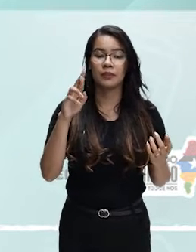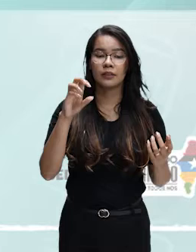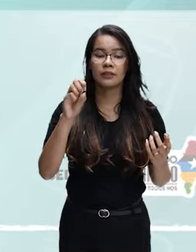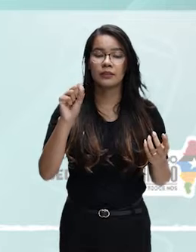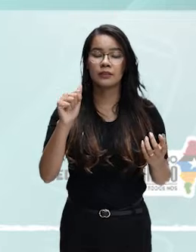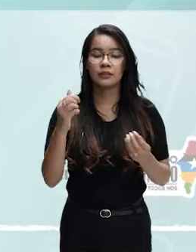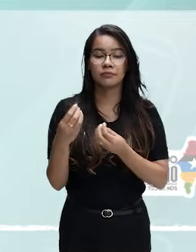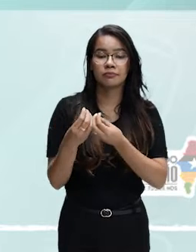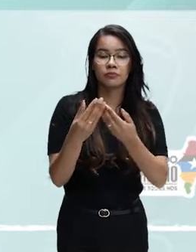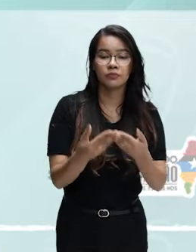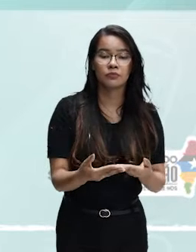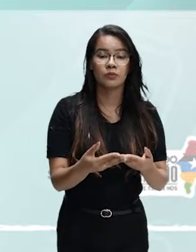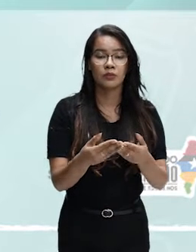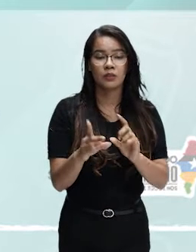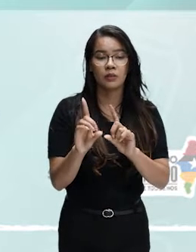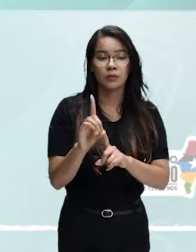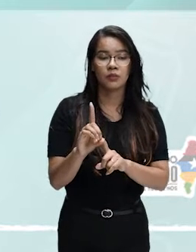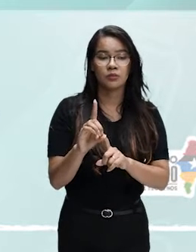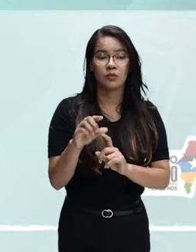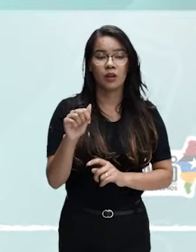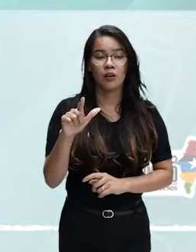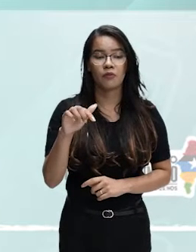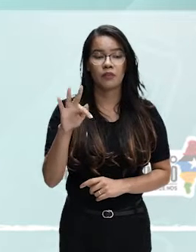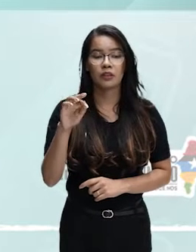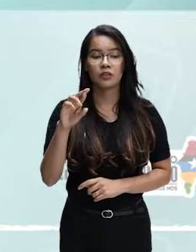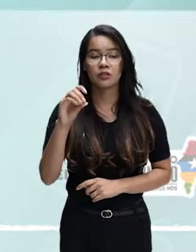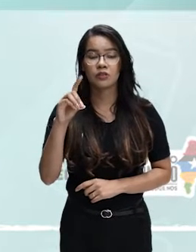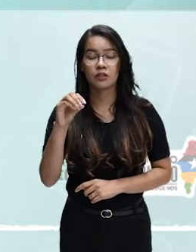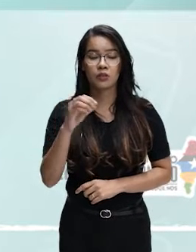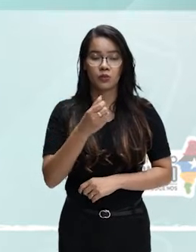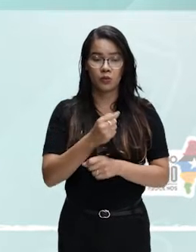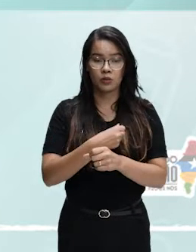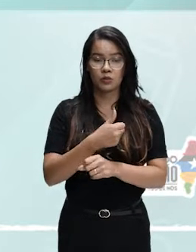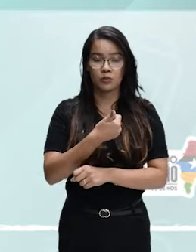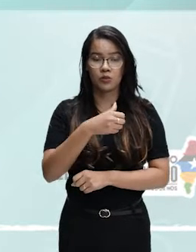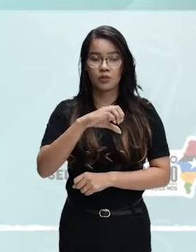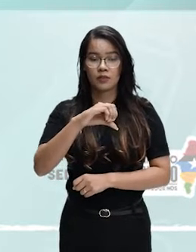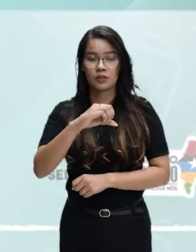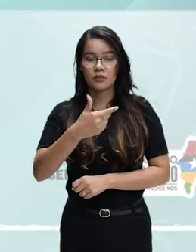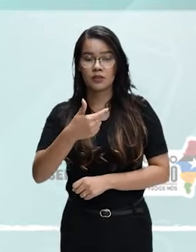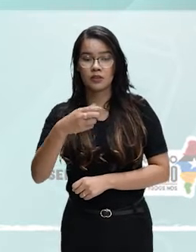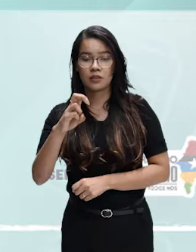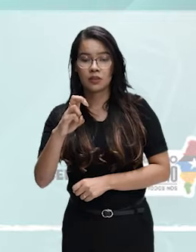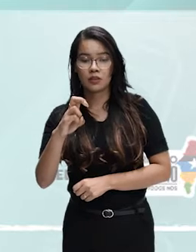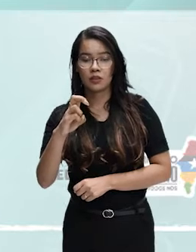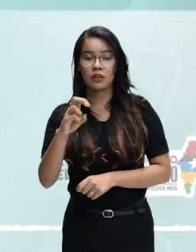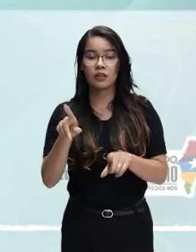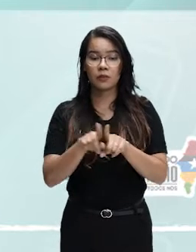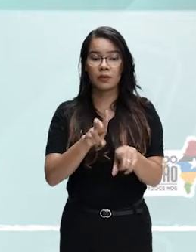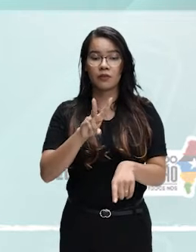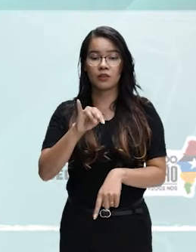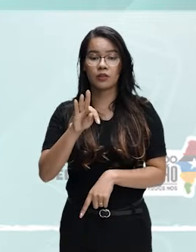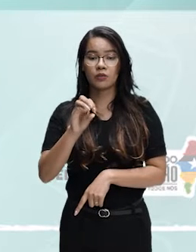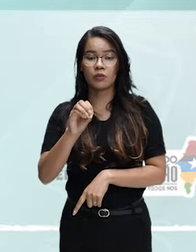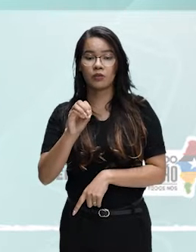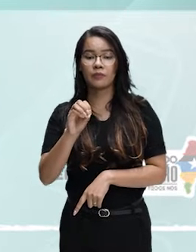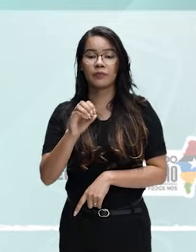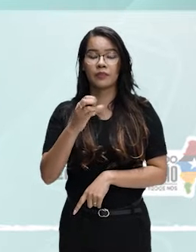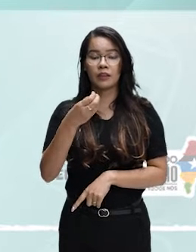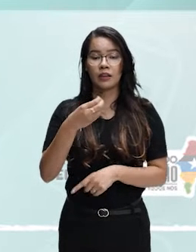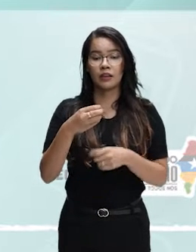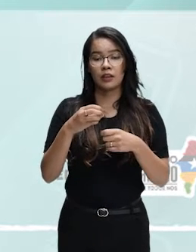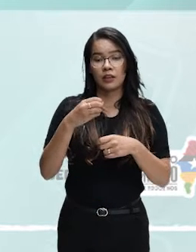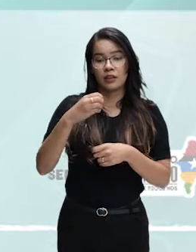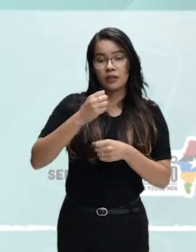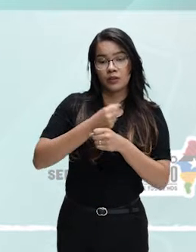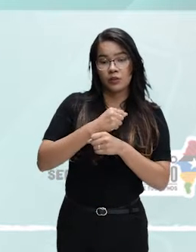em 1925, em Victor Volterra, em 1996. Esse modelo descreve a interação entre